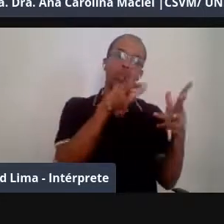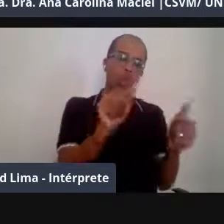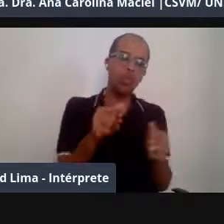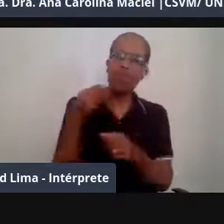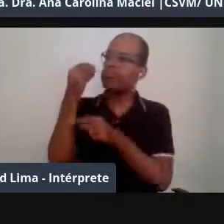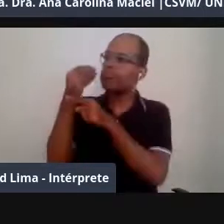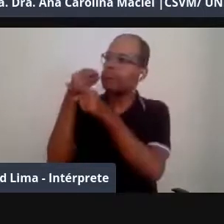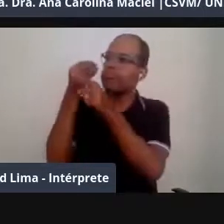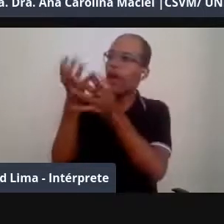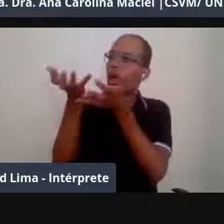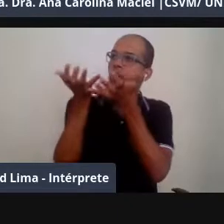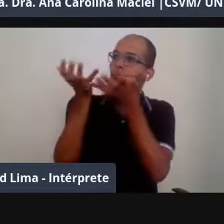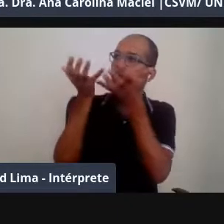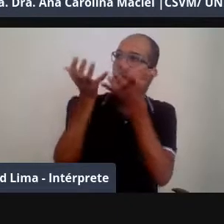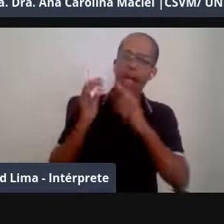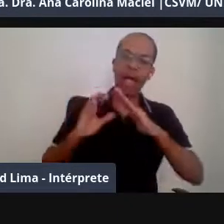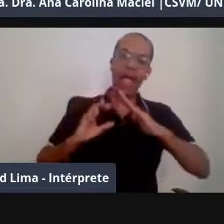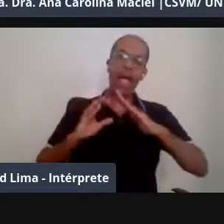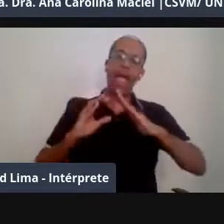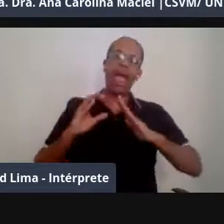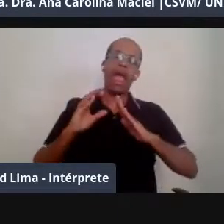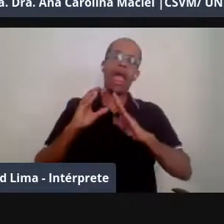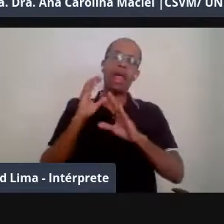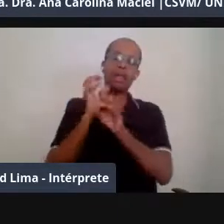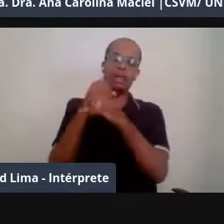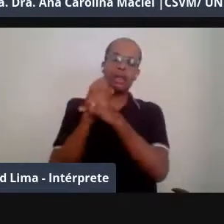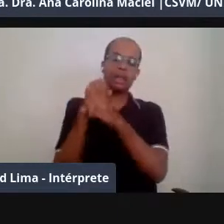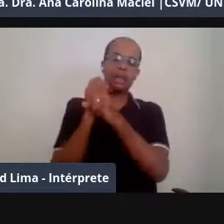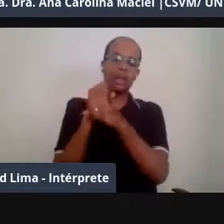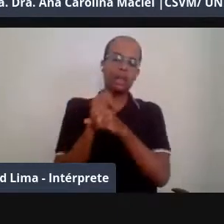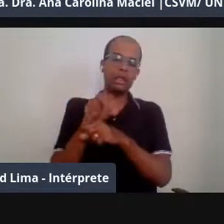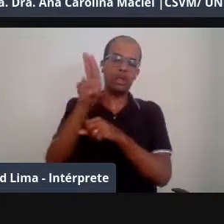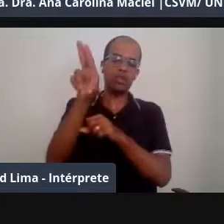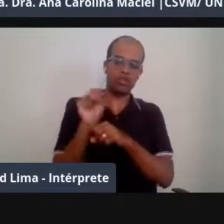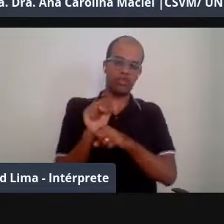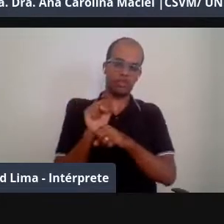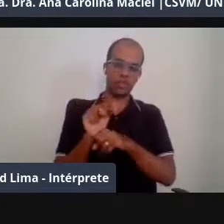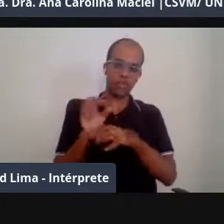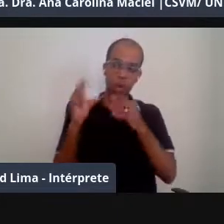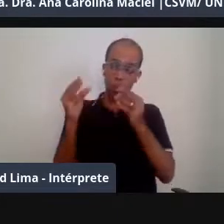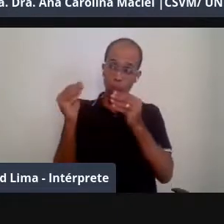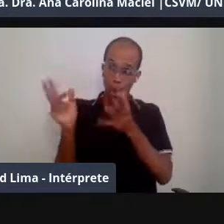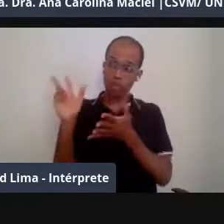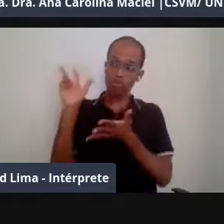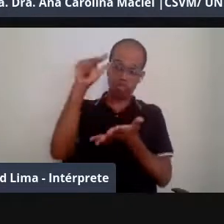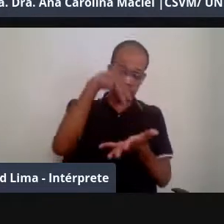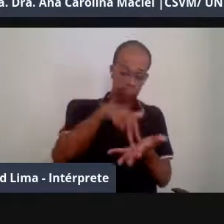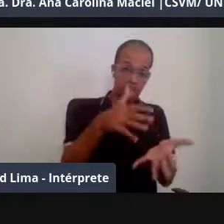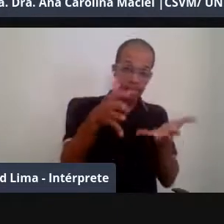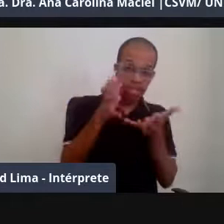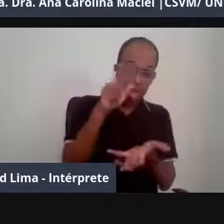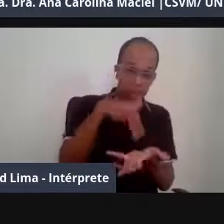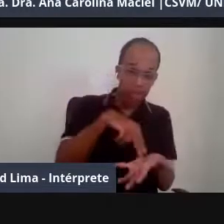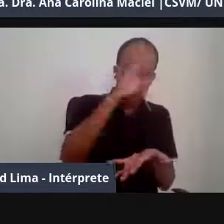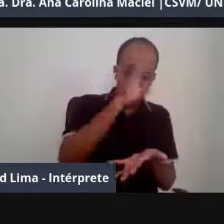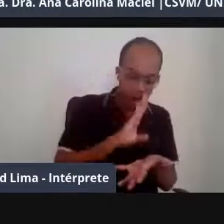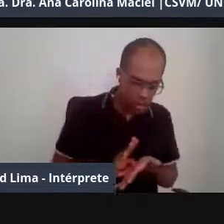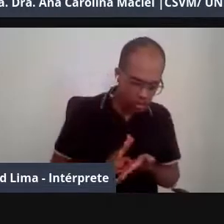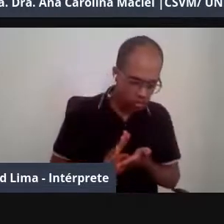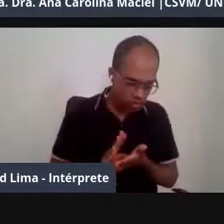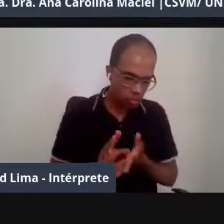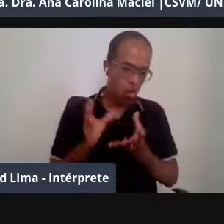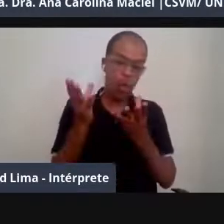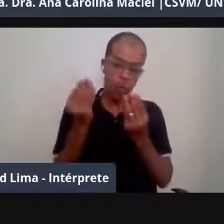mundo inteiro. Muitos queriam vir para o Brasil. Muitos viram para cá. Eu estava aqui no Brasil na época, assisti